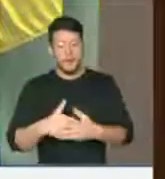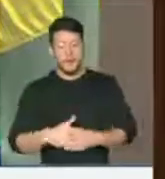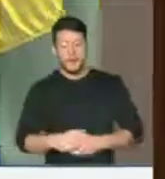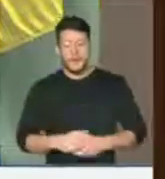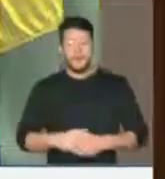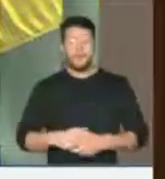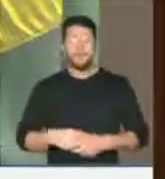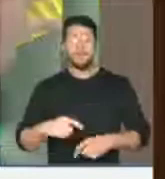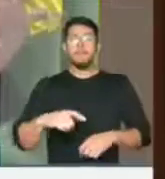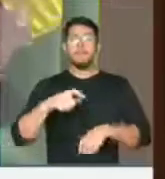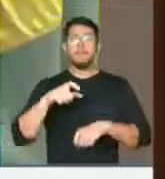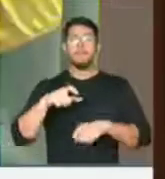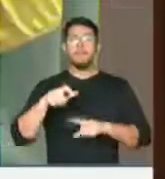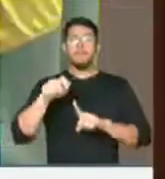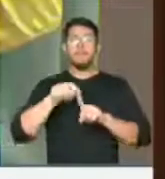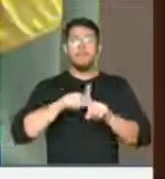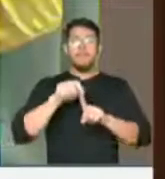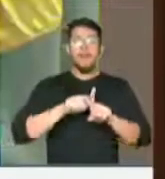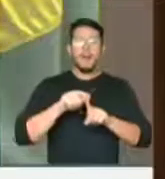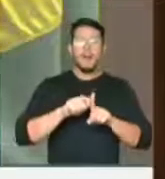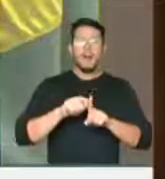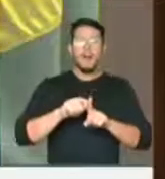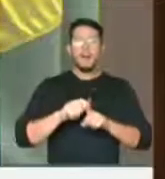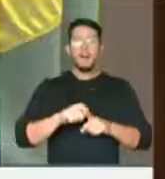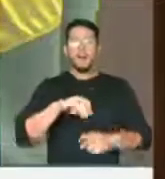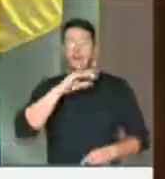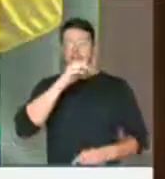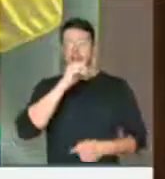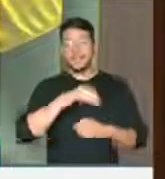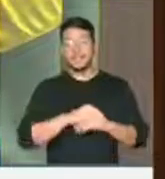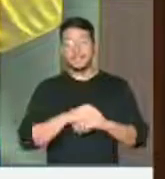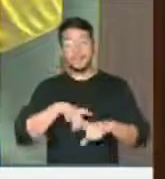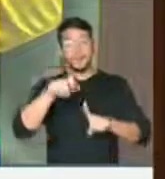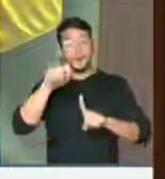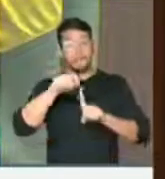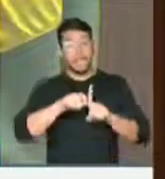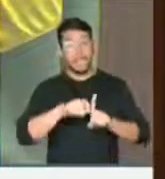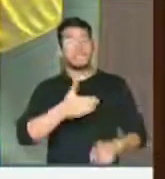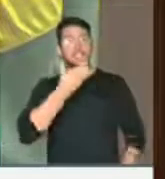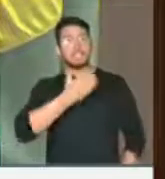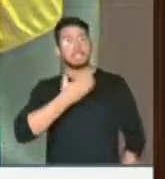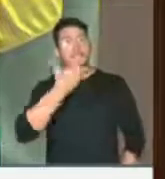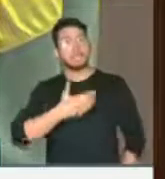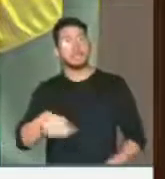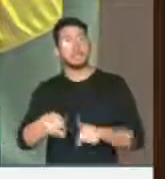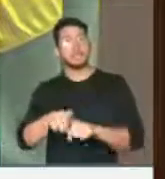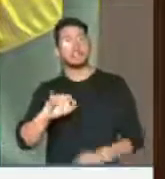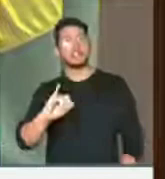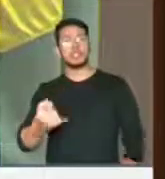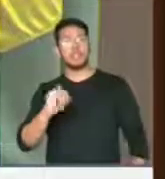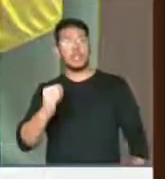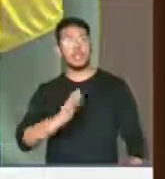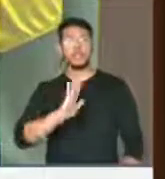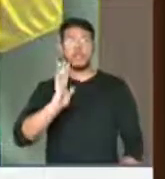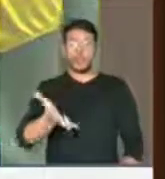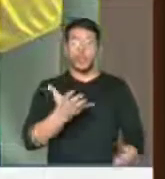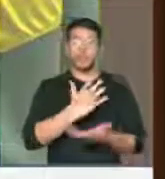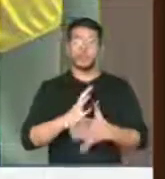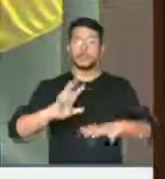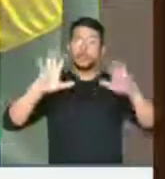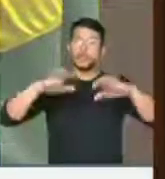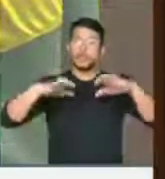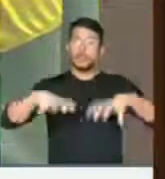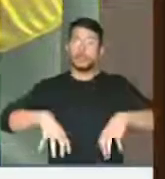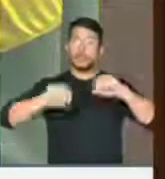entre dezembro e janeiro a primeira fase da estiagem no sul do Brasil. E agora, em fevereiro, estamos vendo que vem o